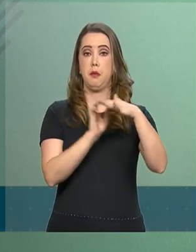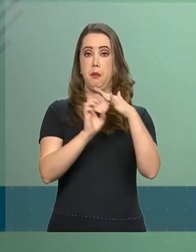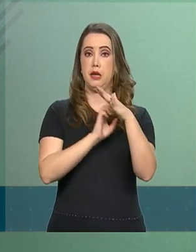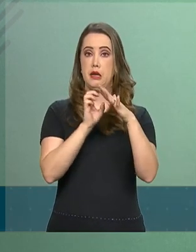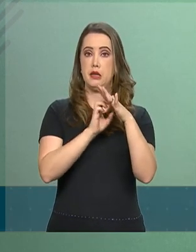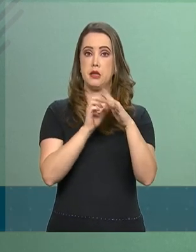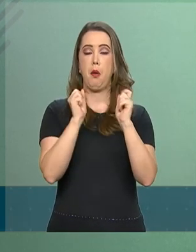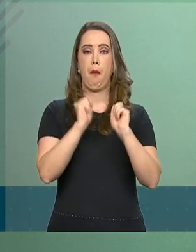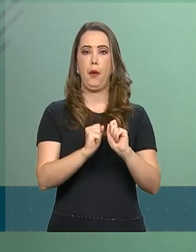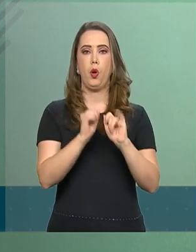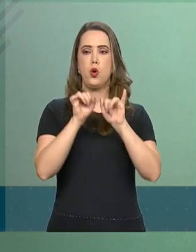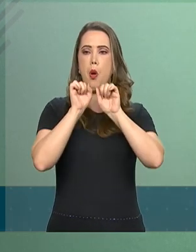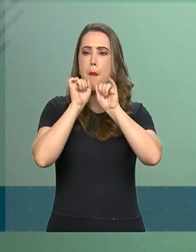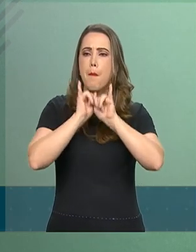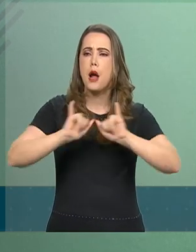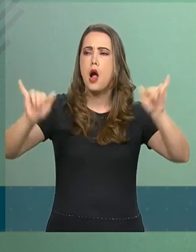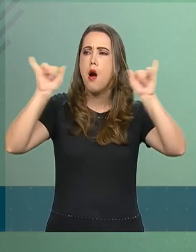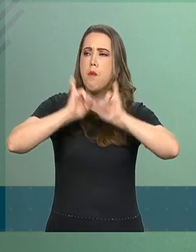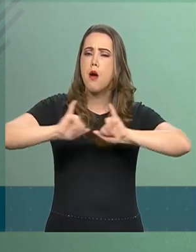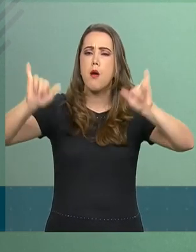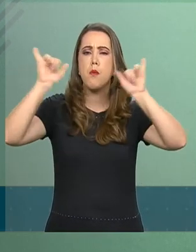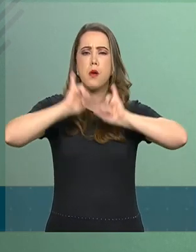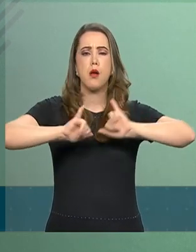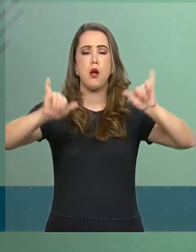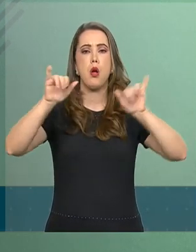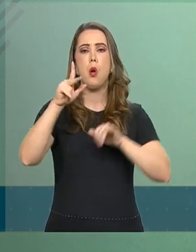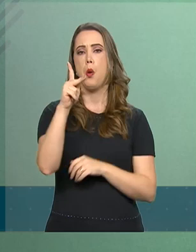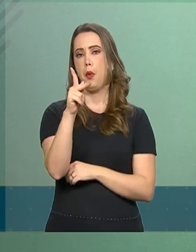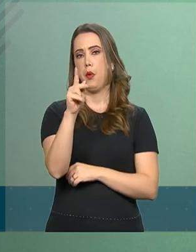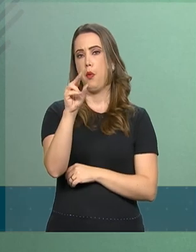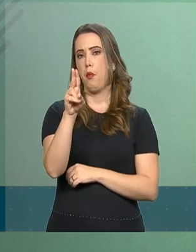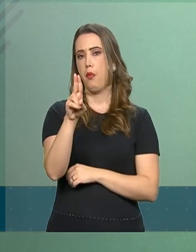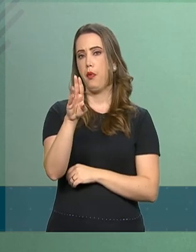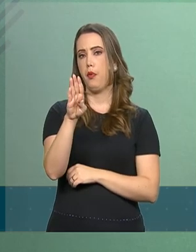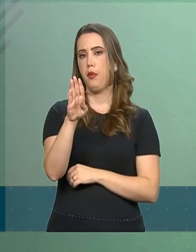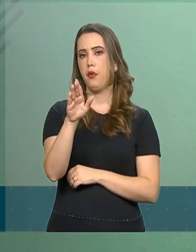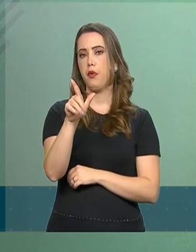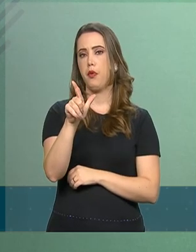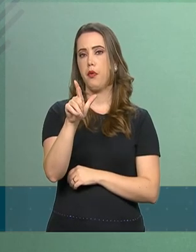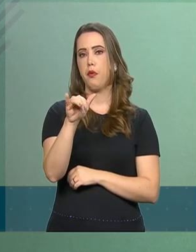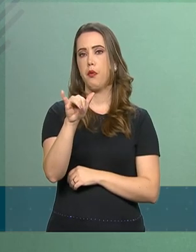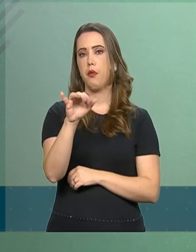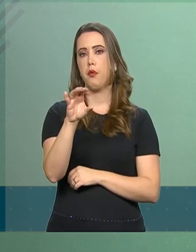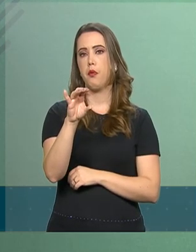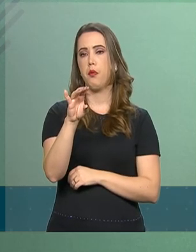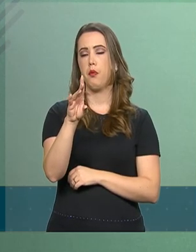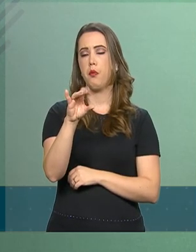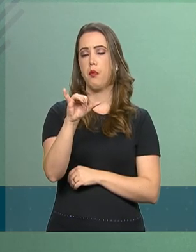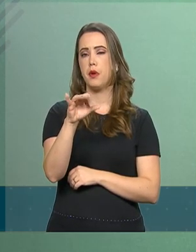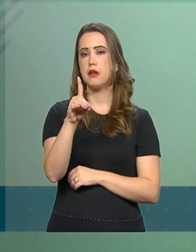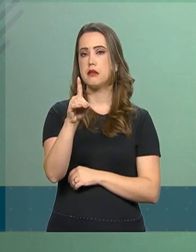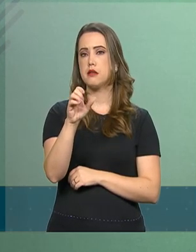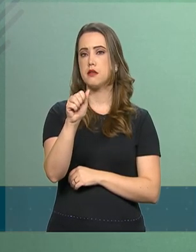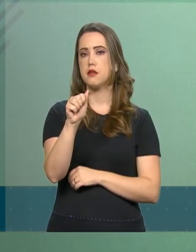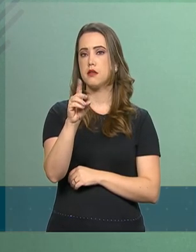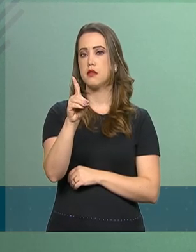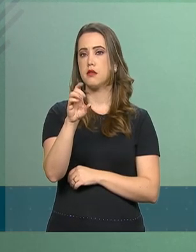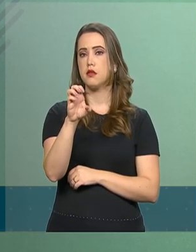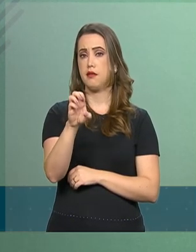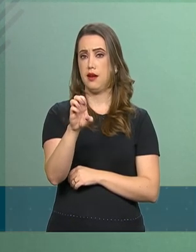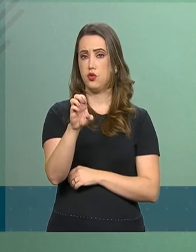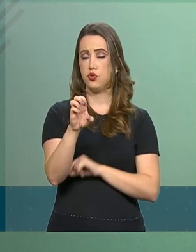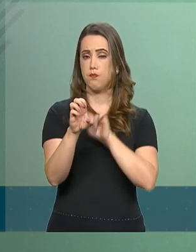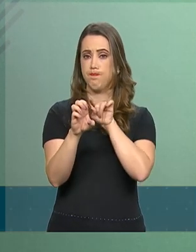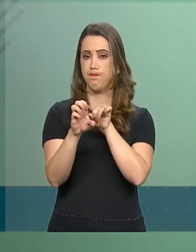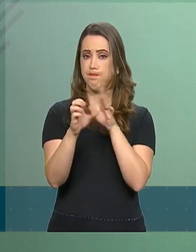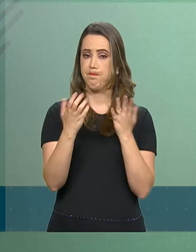foi definido com as linhas gerais pelo presidente são as diretrizes dessa atividade são